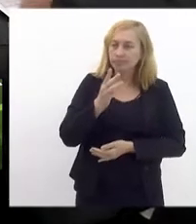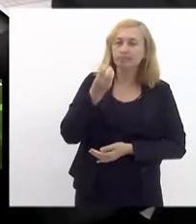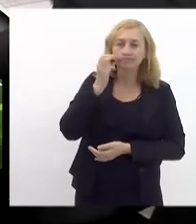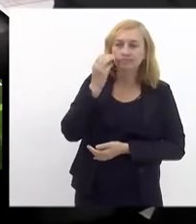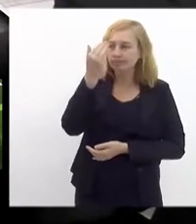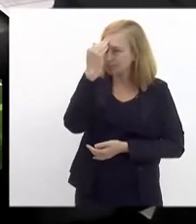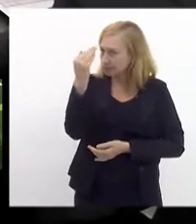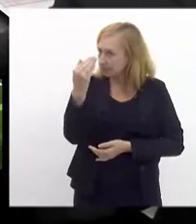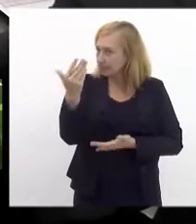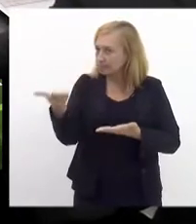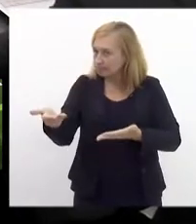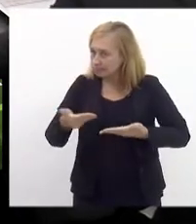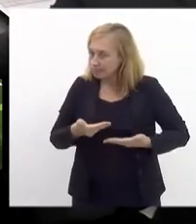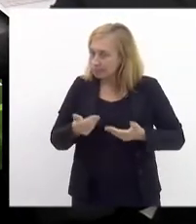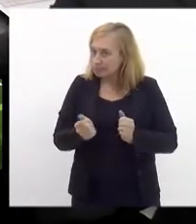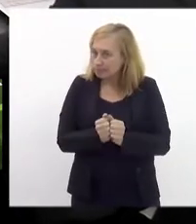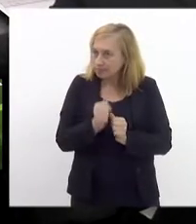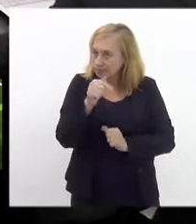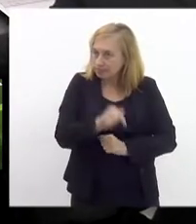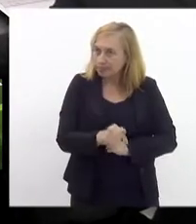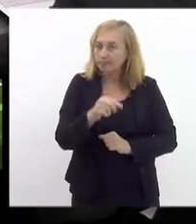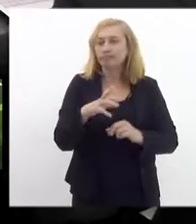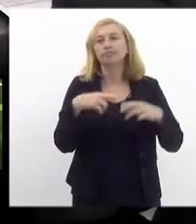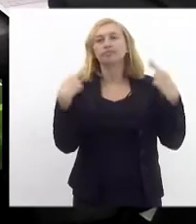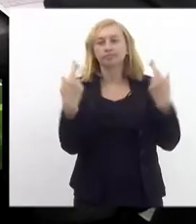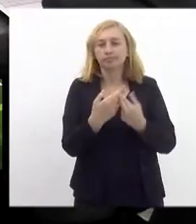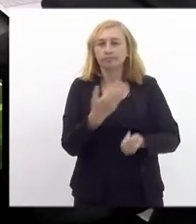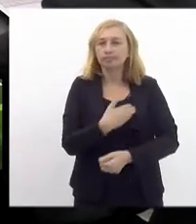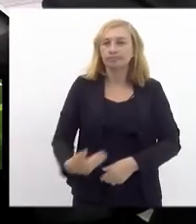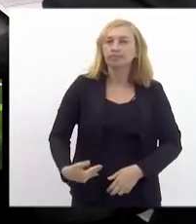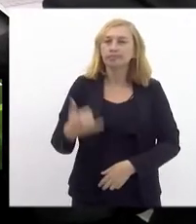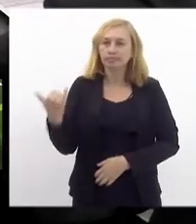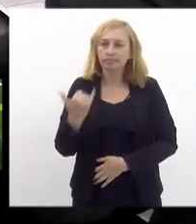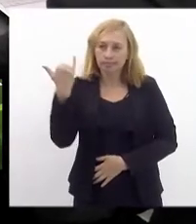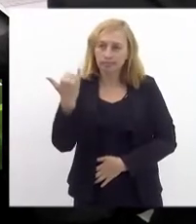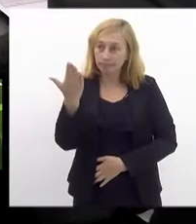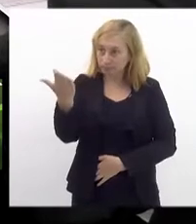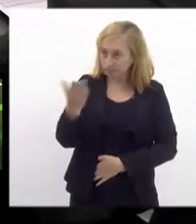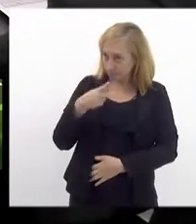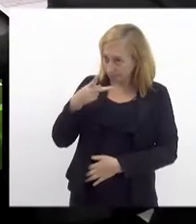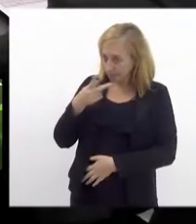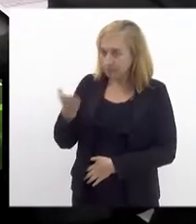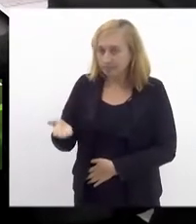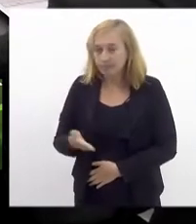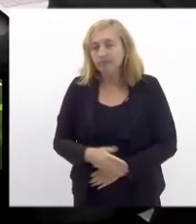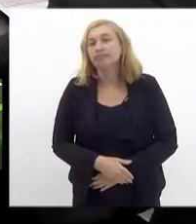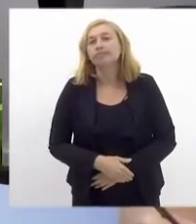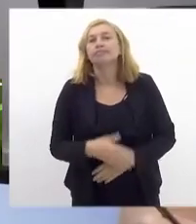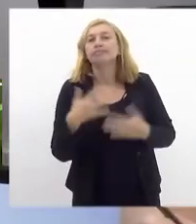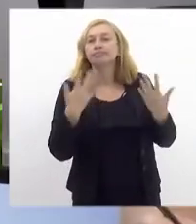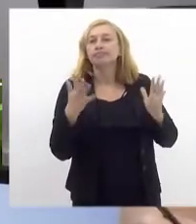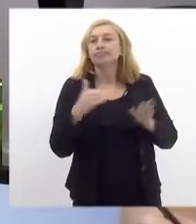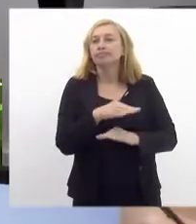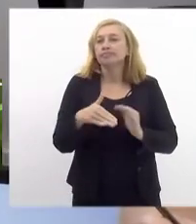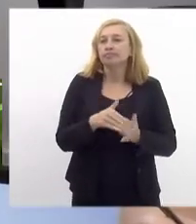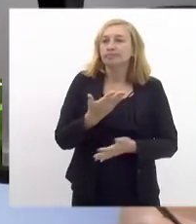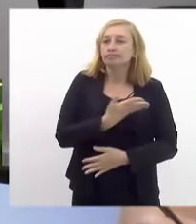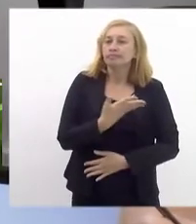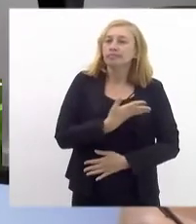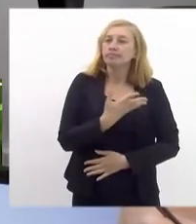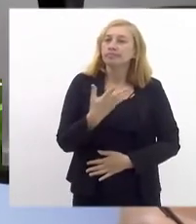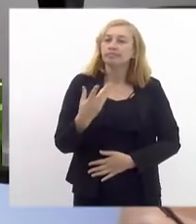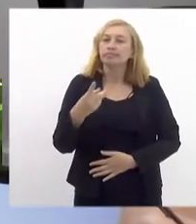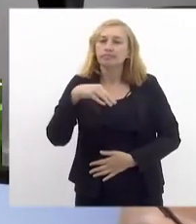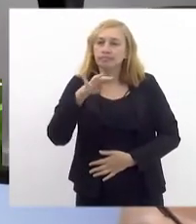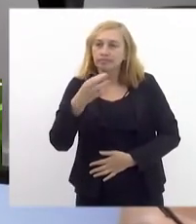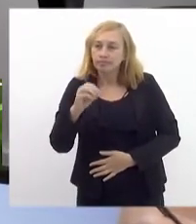pelo convite de participar aqui dessa audiência pública, que é muito importante, como você mencionou. aqui cumprimentando todos os colegas que estão aqui presentes, o